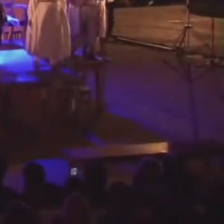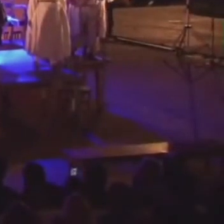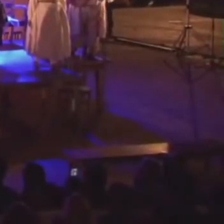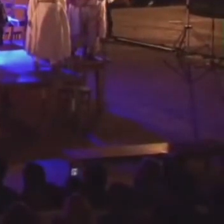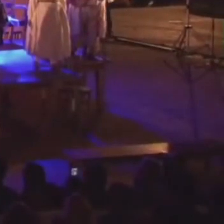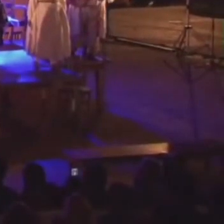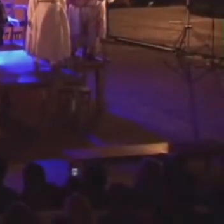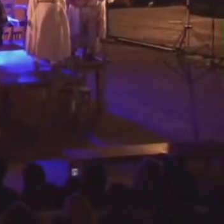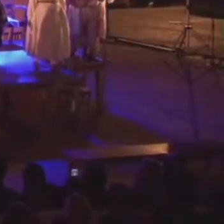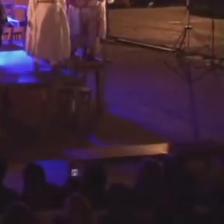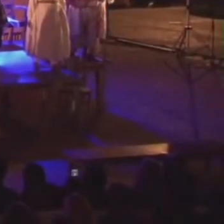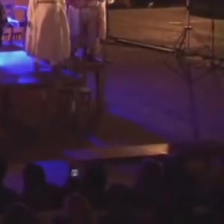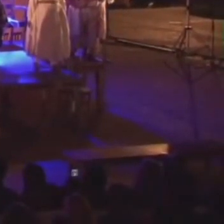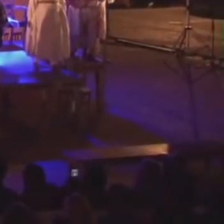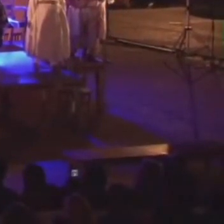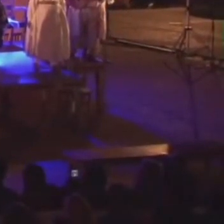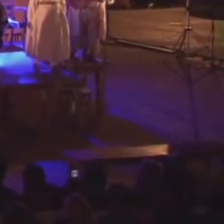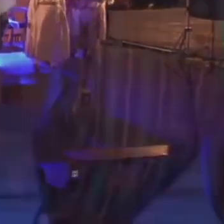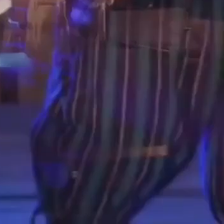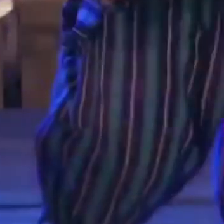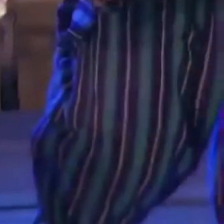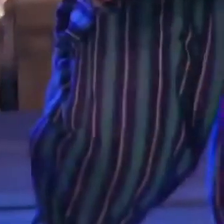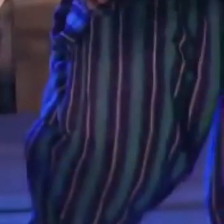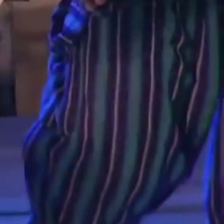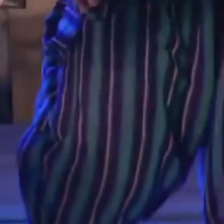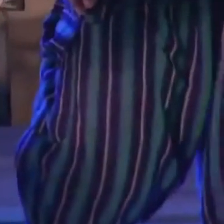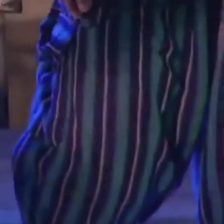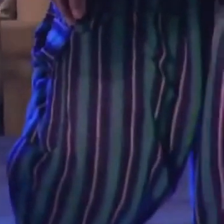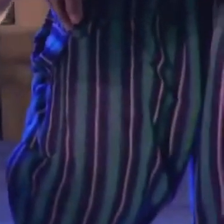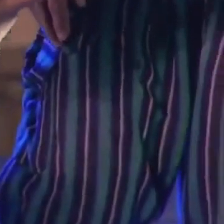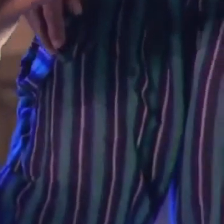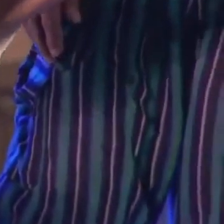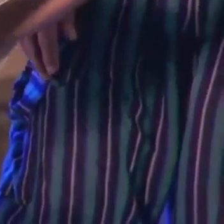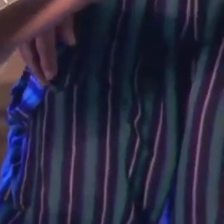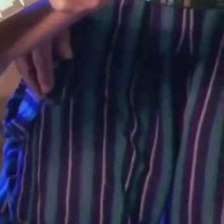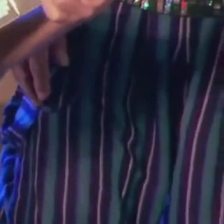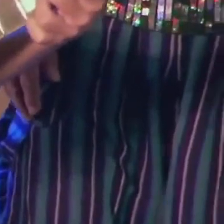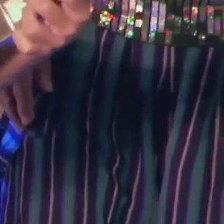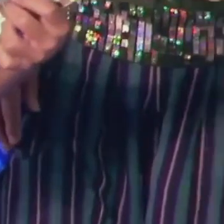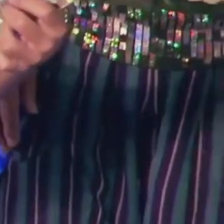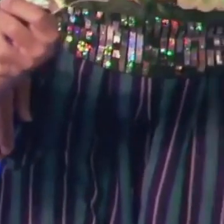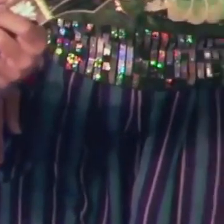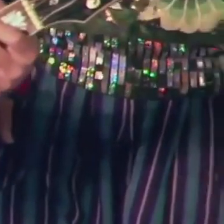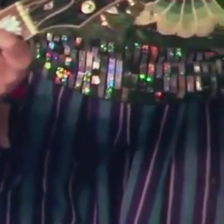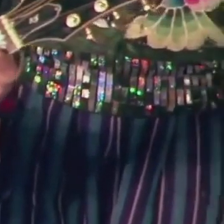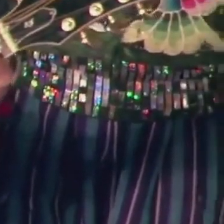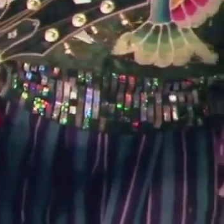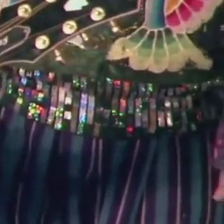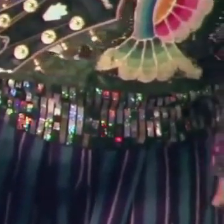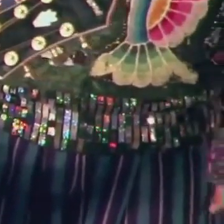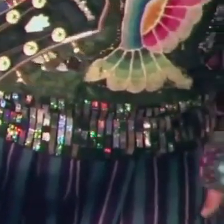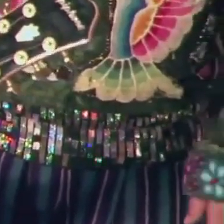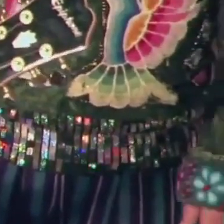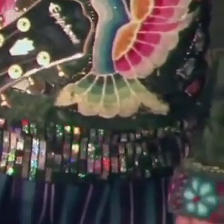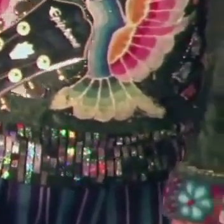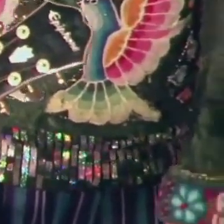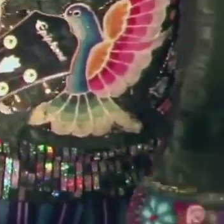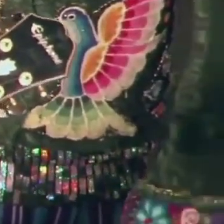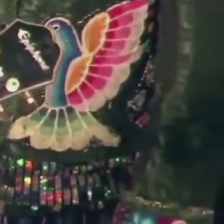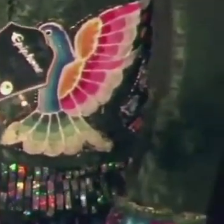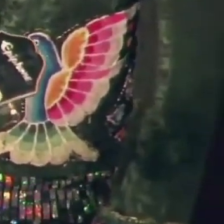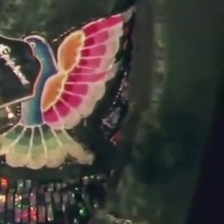nati, come amori già finiti, con la gioia e con dolore